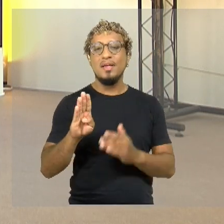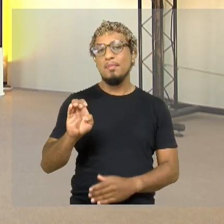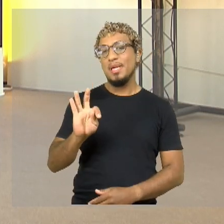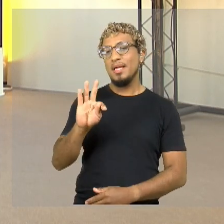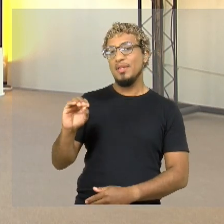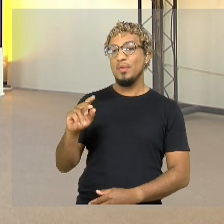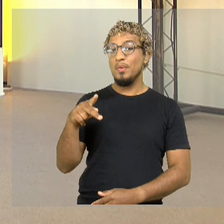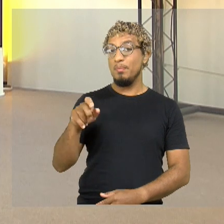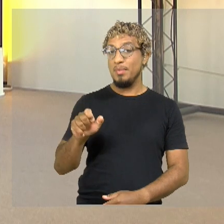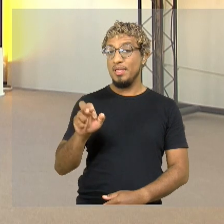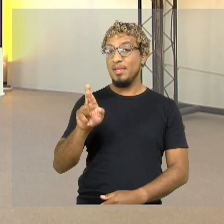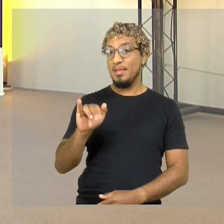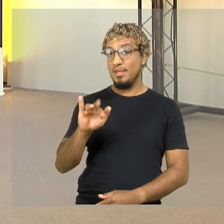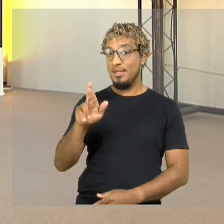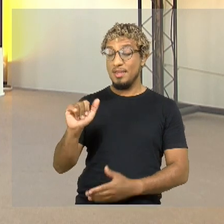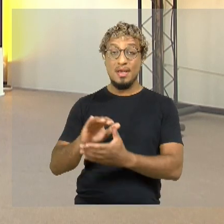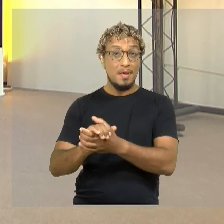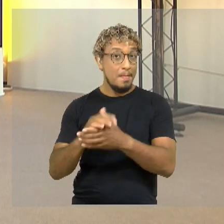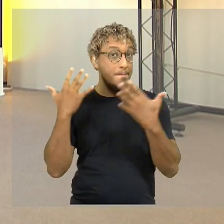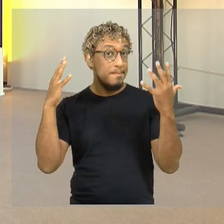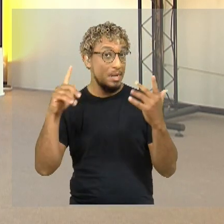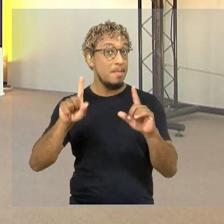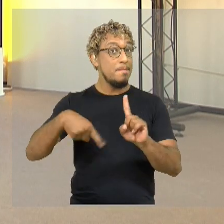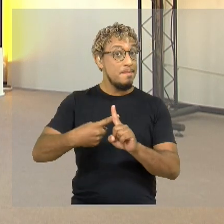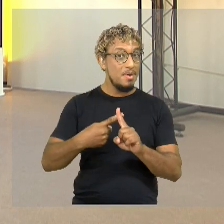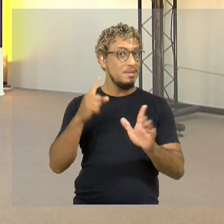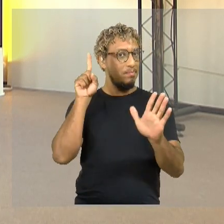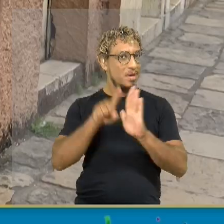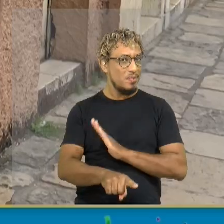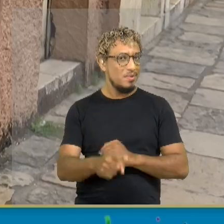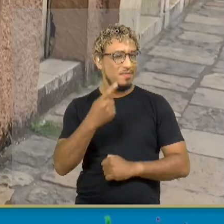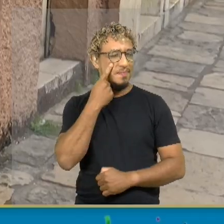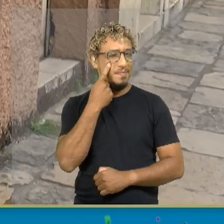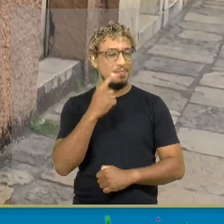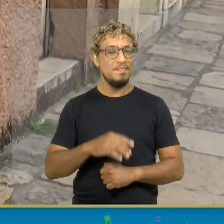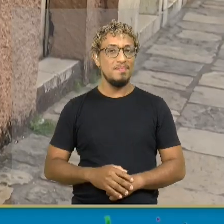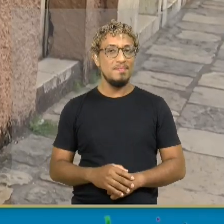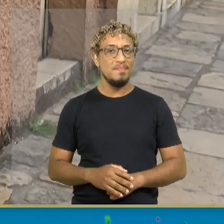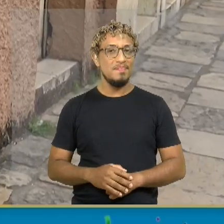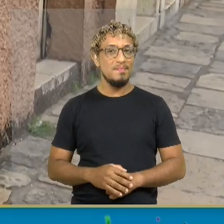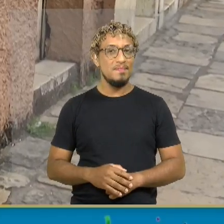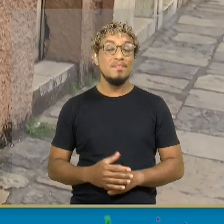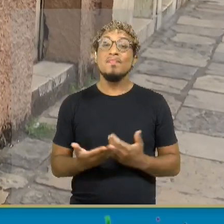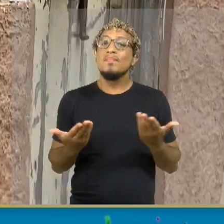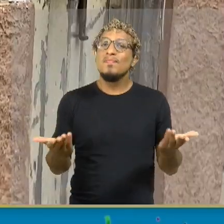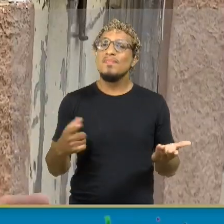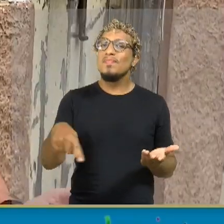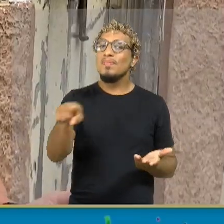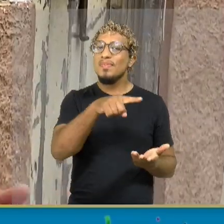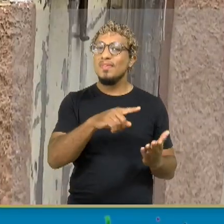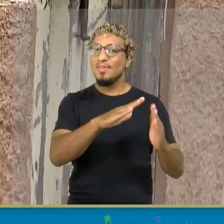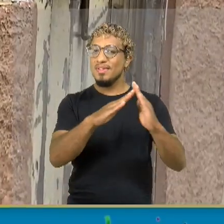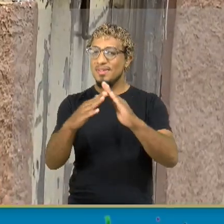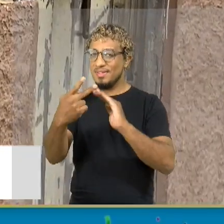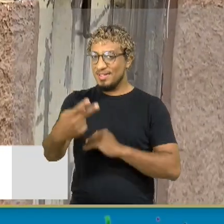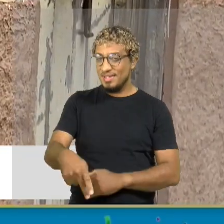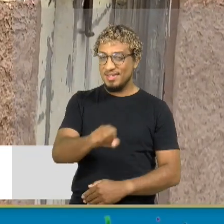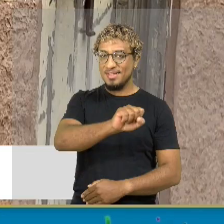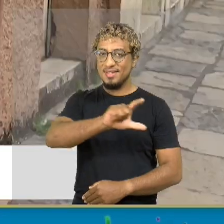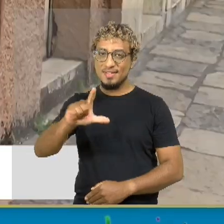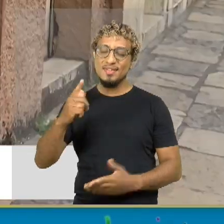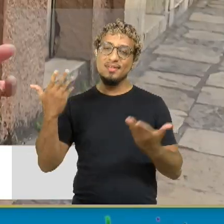Pereira, que além de parabenizar, deixou uma pergunta para a nossa equipe. Alô, rapaziada de São Luís do Maranhão. Aqui quem está falando é Beto